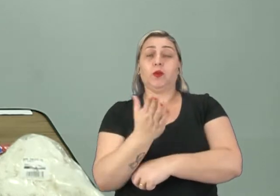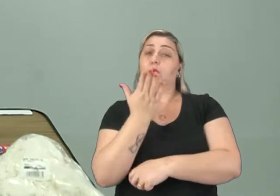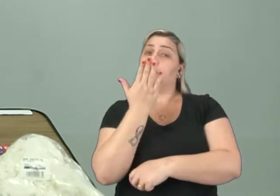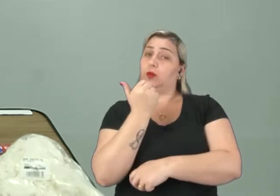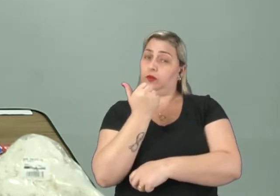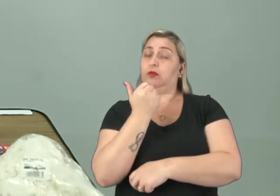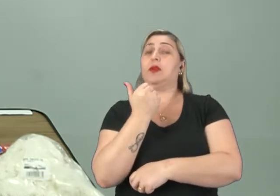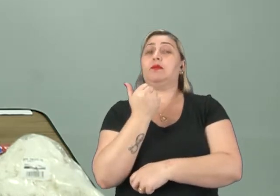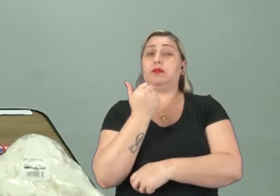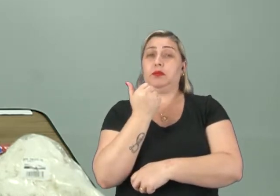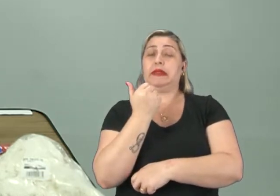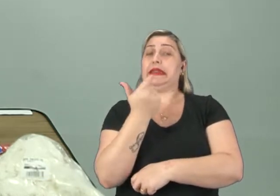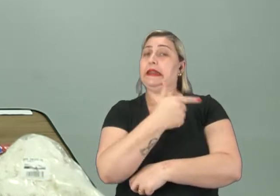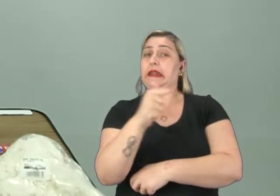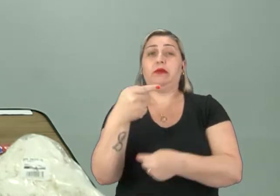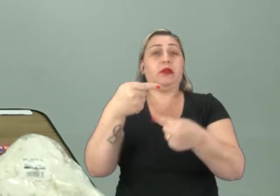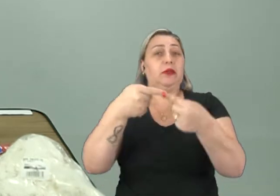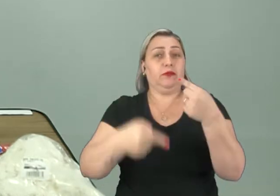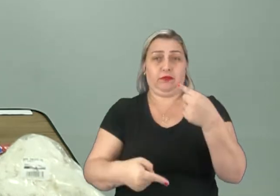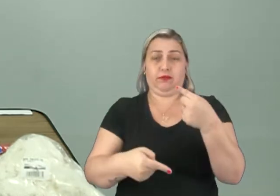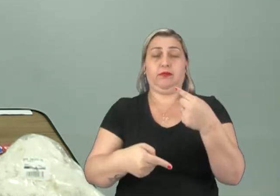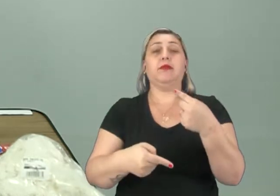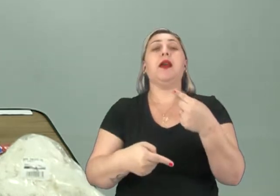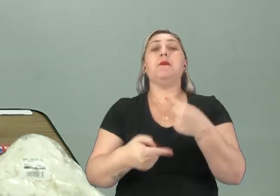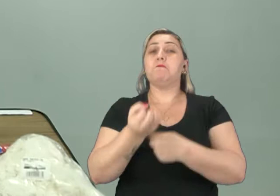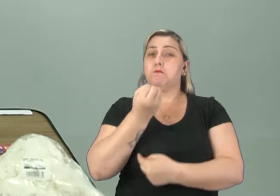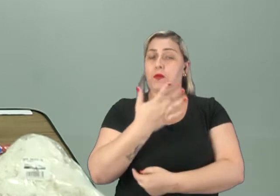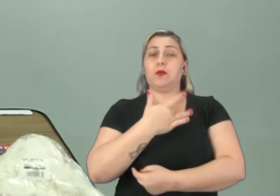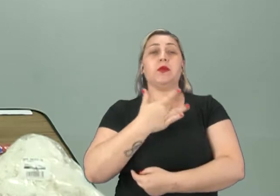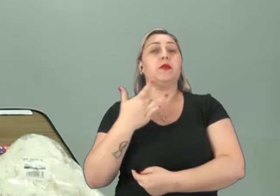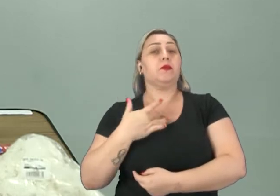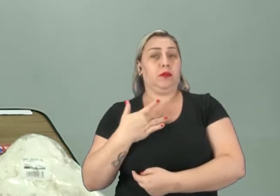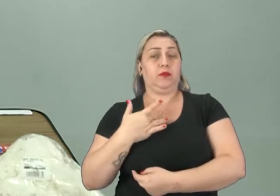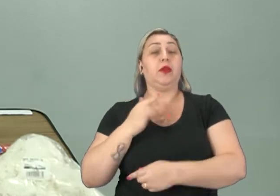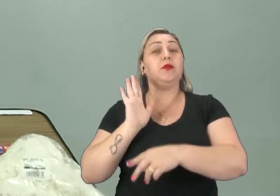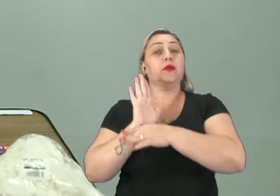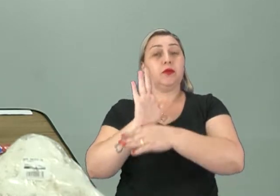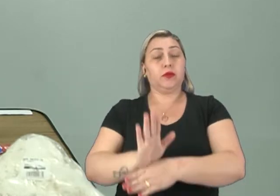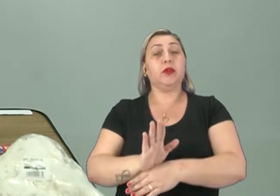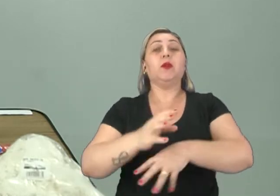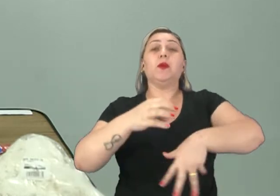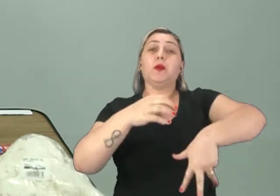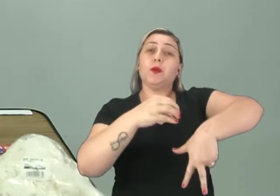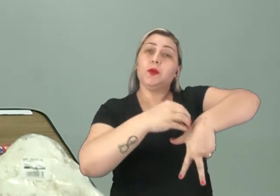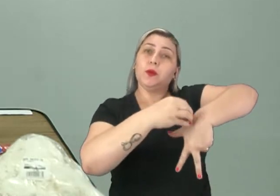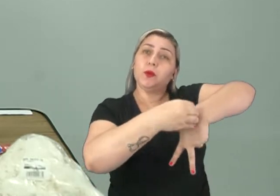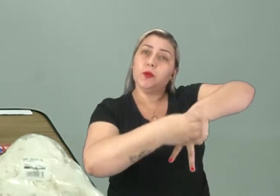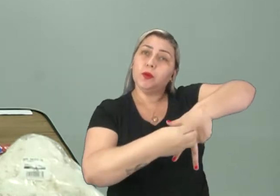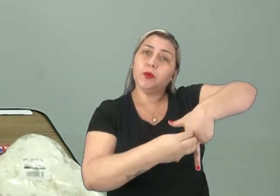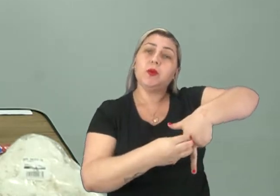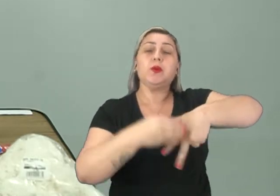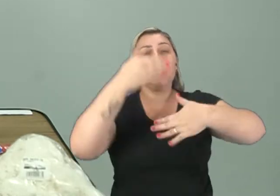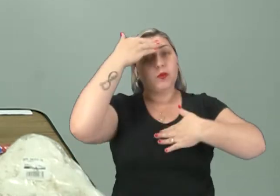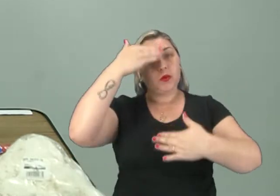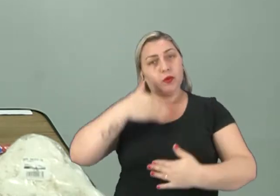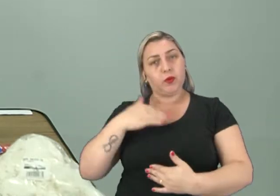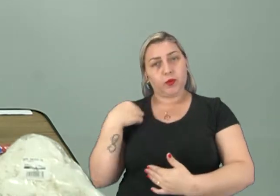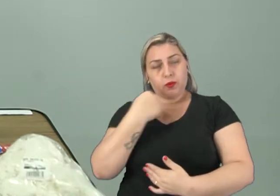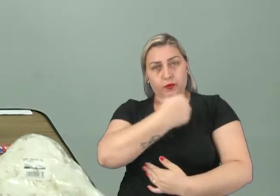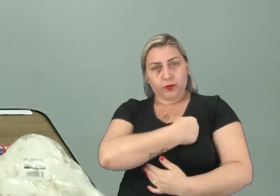tem contraindicação, a gente deve consumir bastante, para ajudar no funcionamento dos nossos órgãos, de todo o nosso